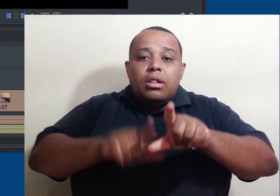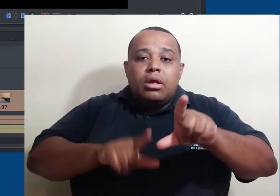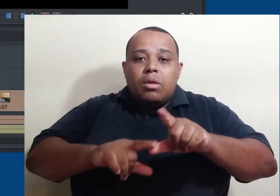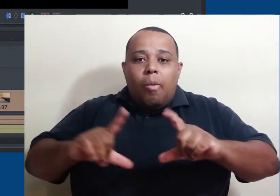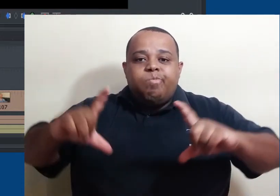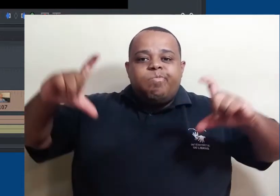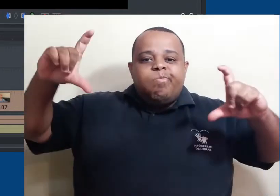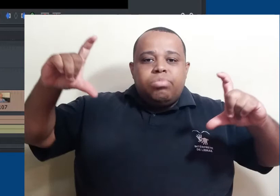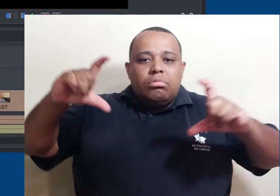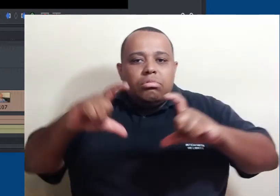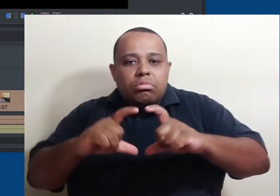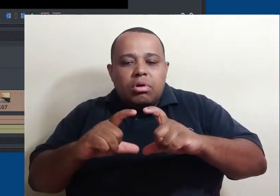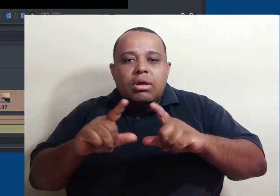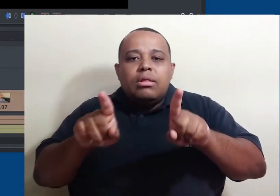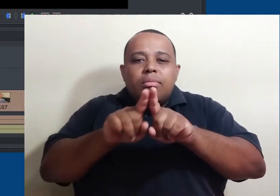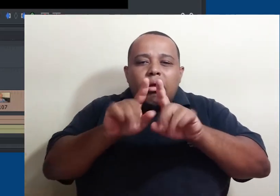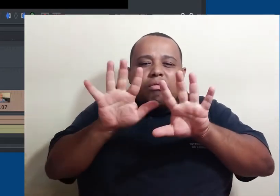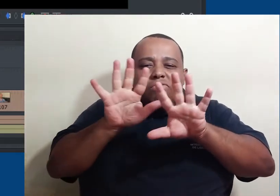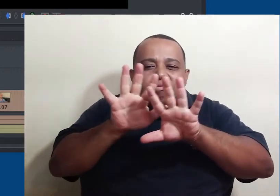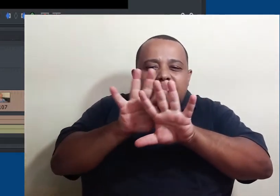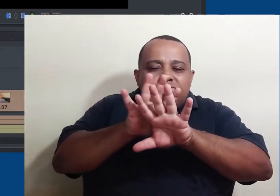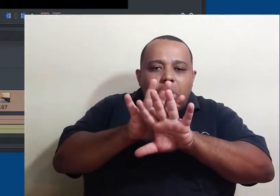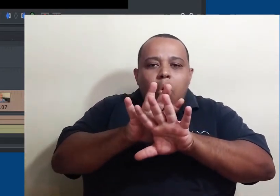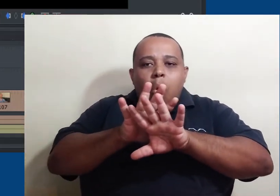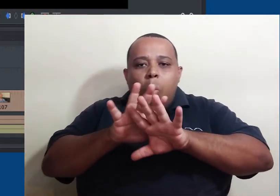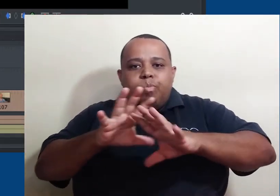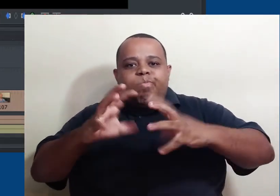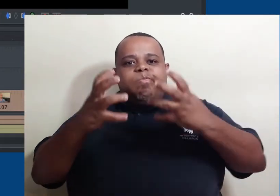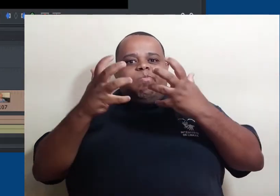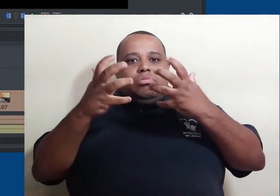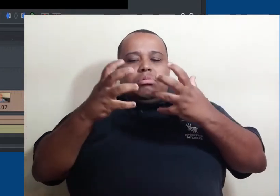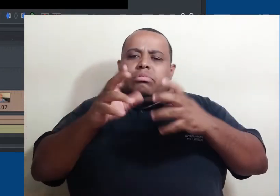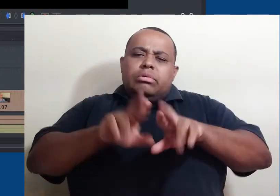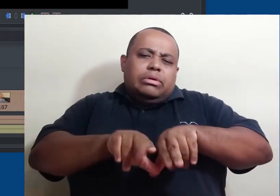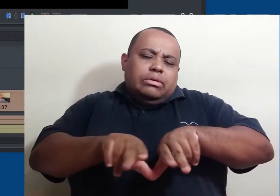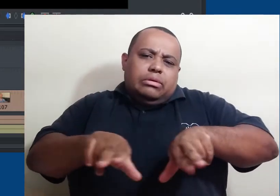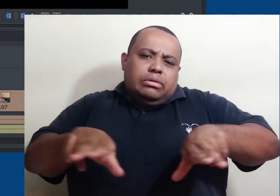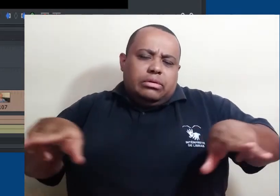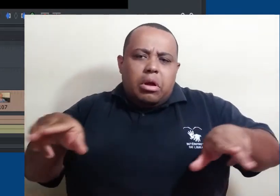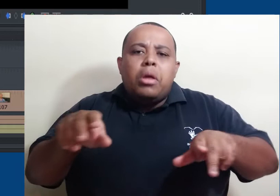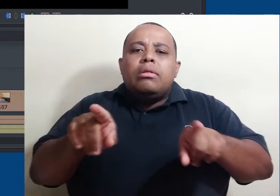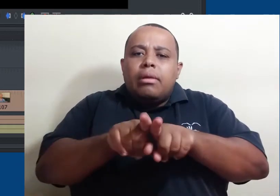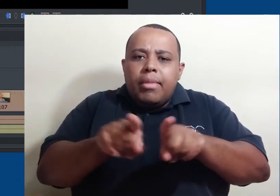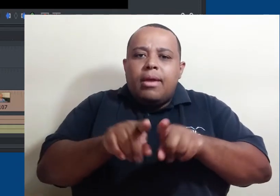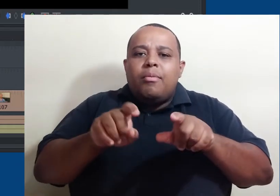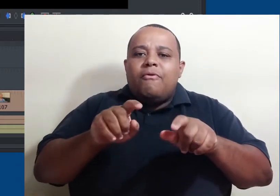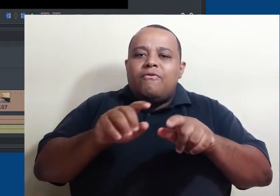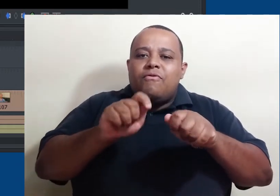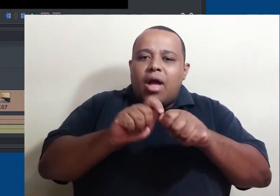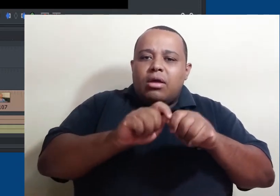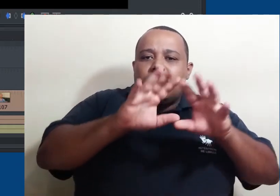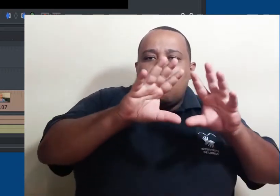a opacidade. Em Effects você pode colocar um fade in e um fade out. Você pode criar